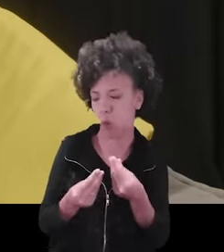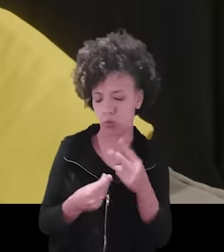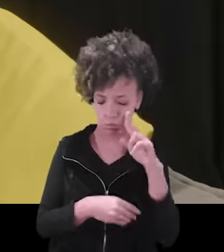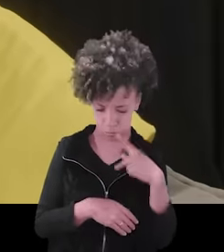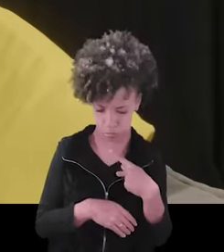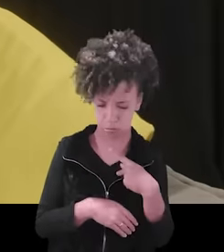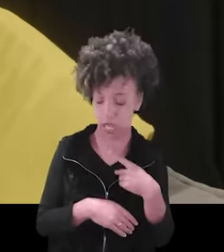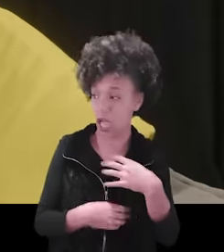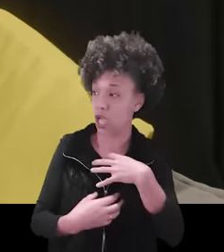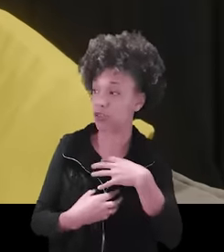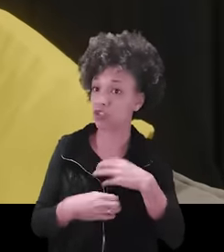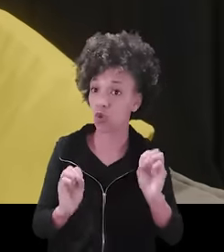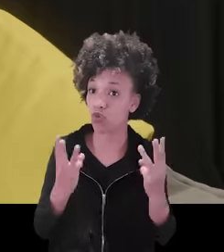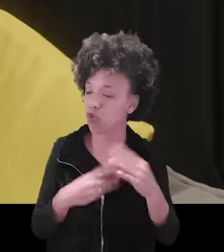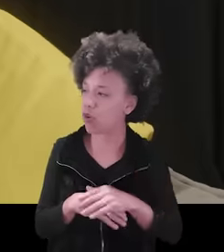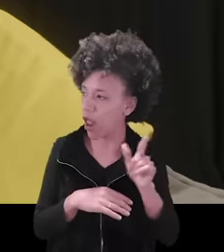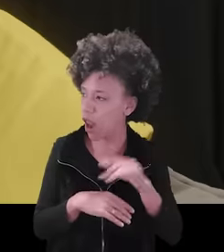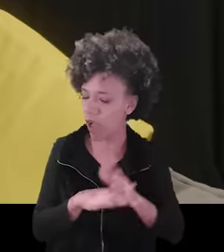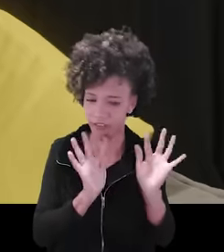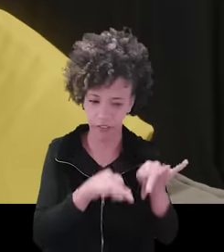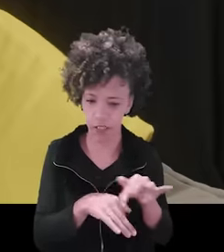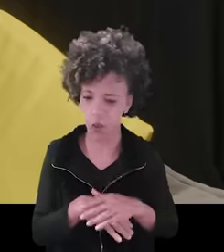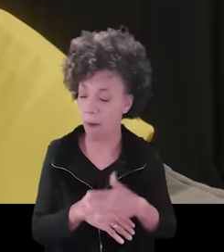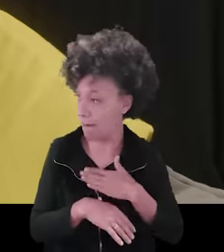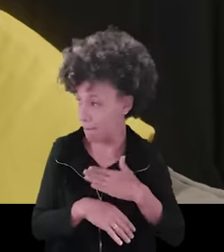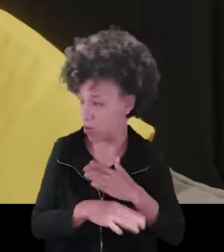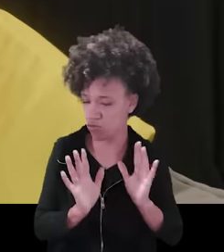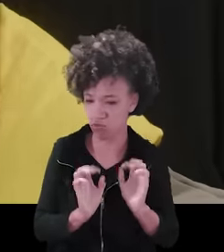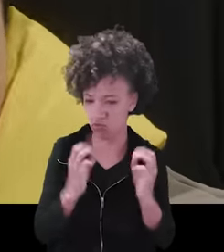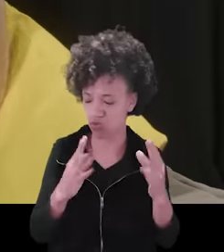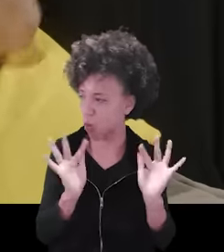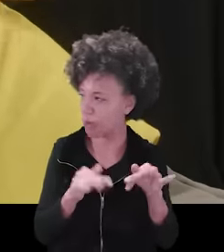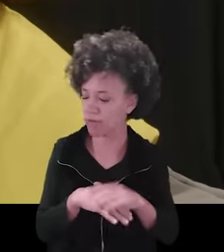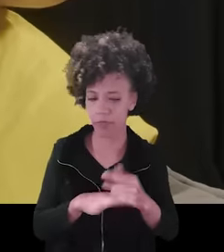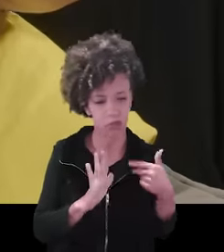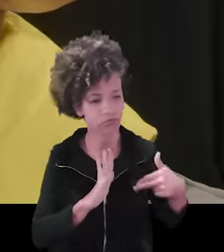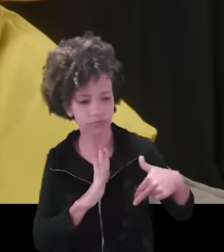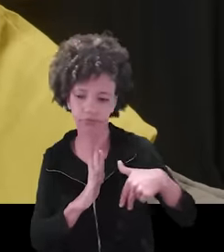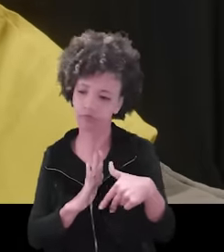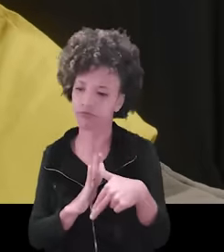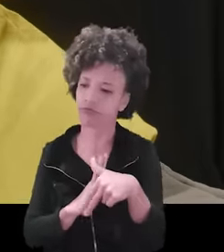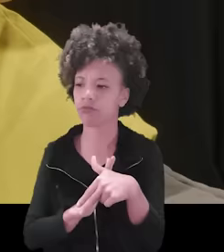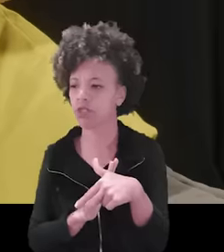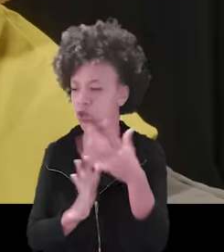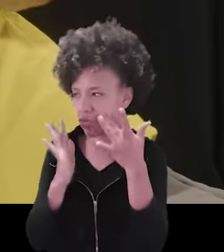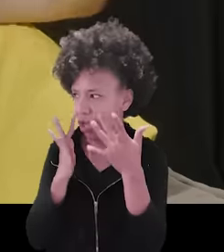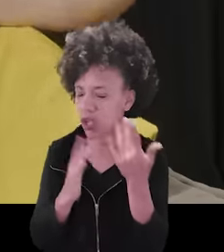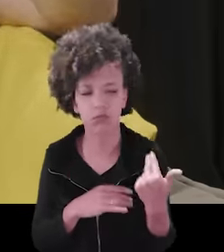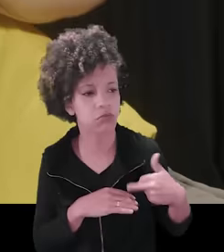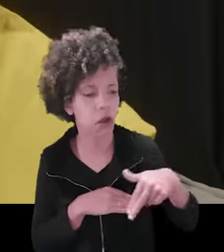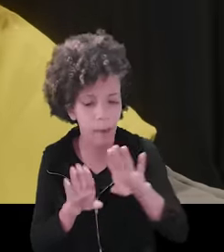individualista eu senti isso Acabou deixou lá no leque lá em Los Angeles acabou meu show o cara o que tinha saído do